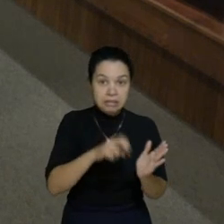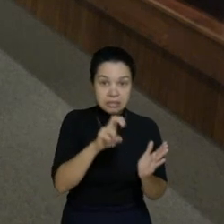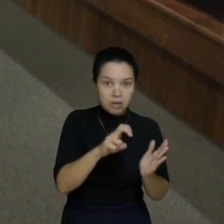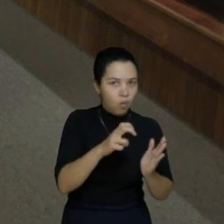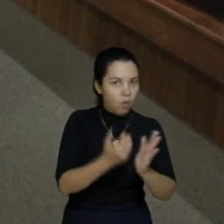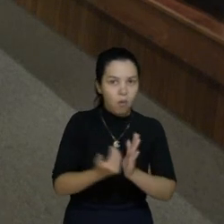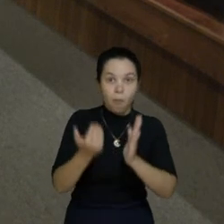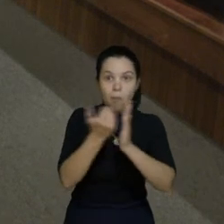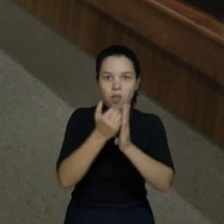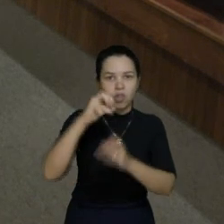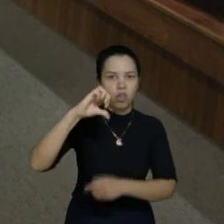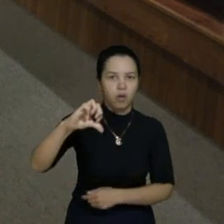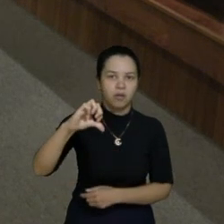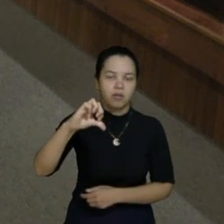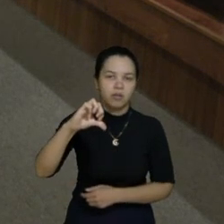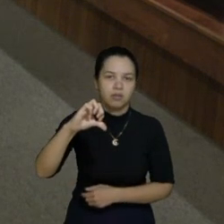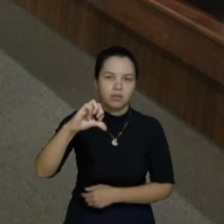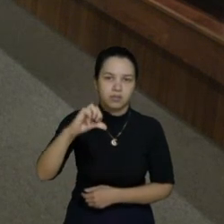nove